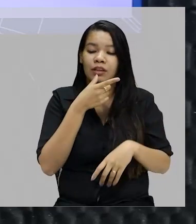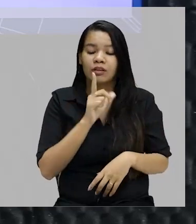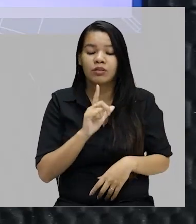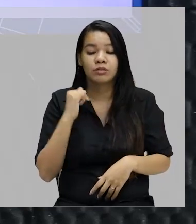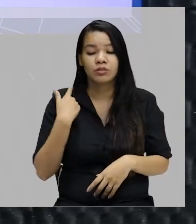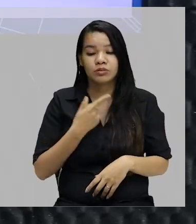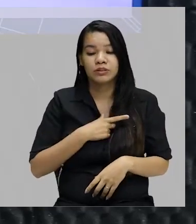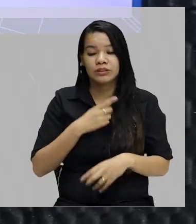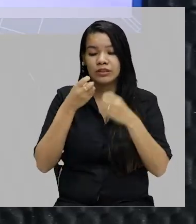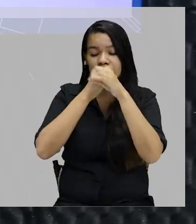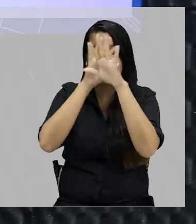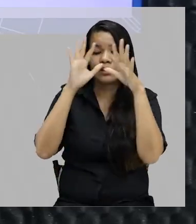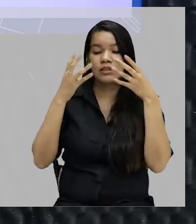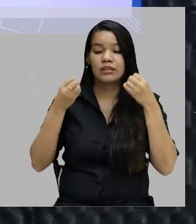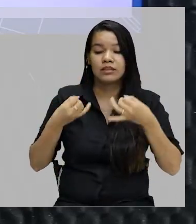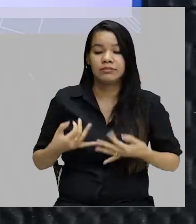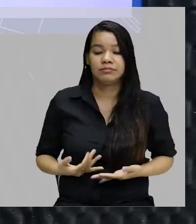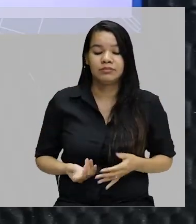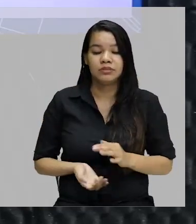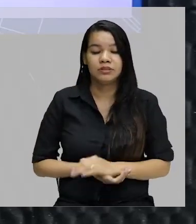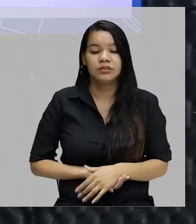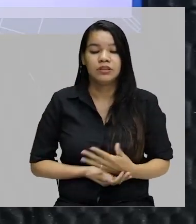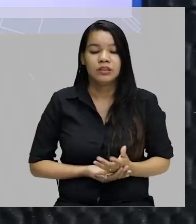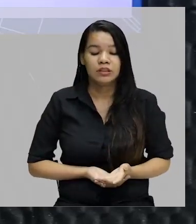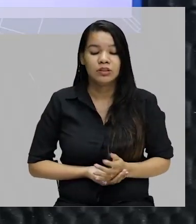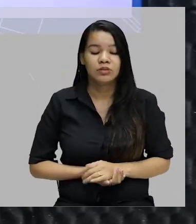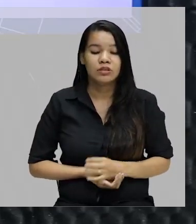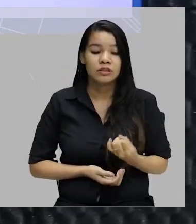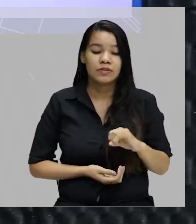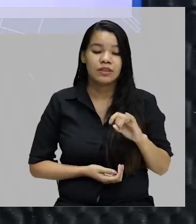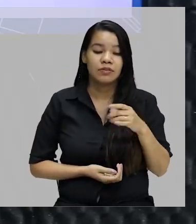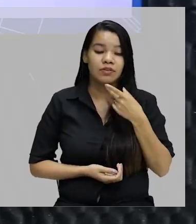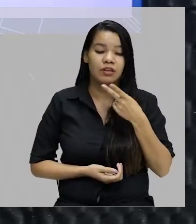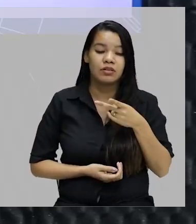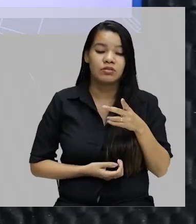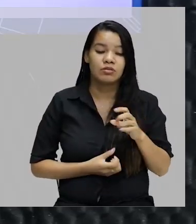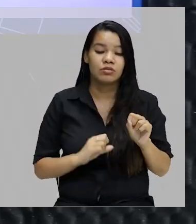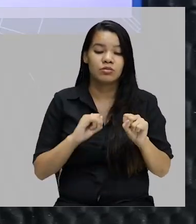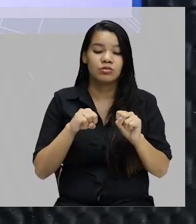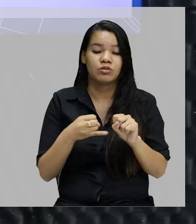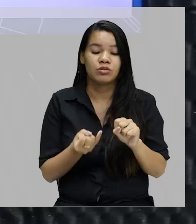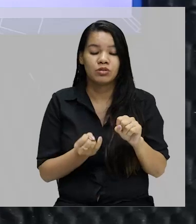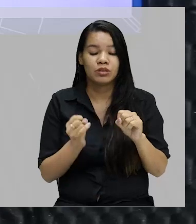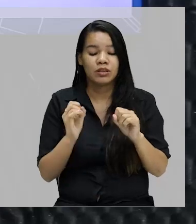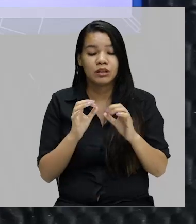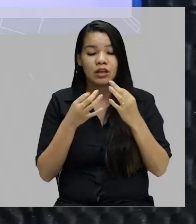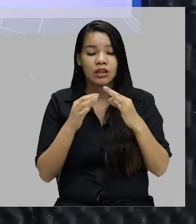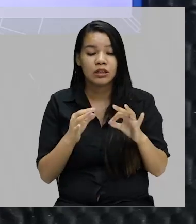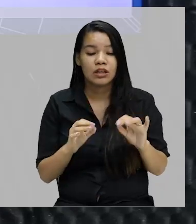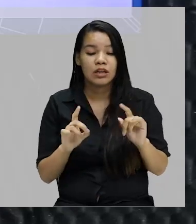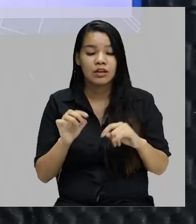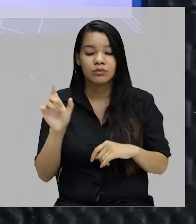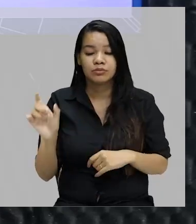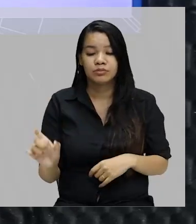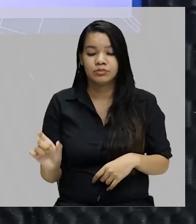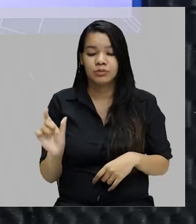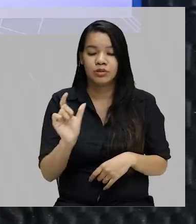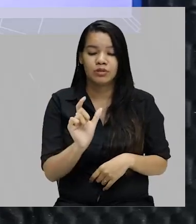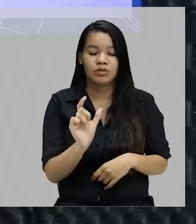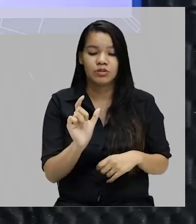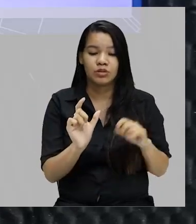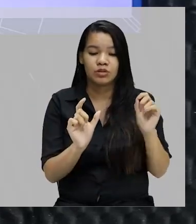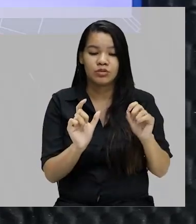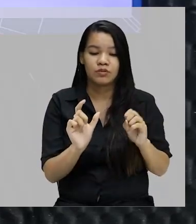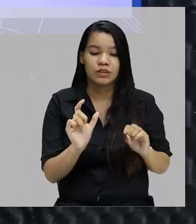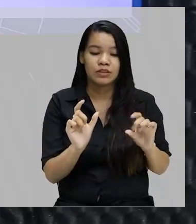Então, quando você fala sujeito de uma oração, é o termo que se faz uma declaração. A sala é grande. É